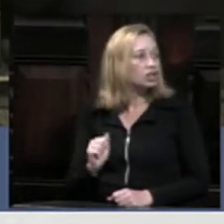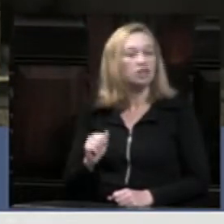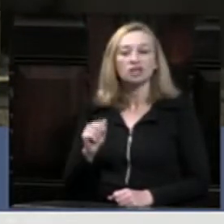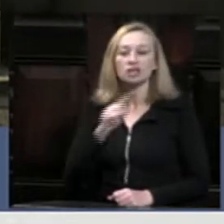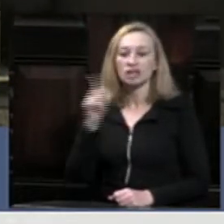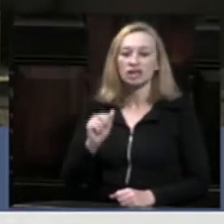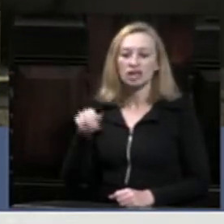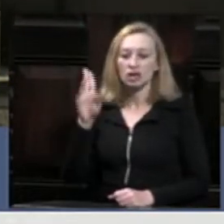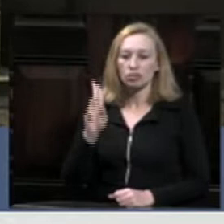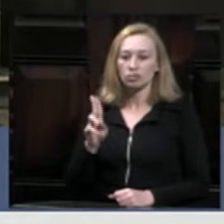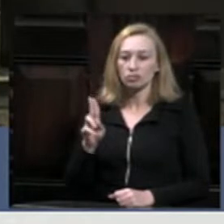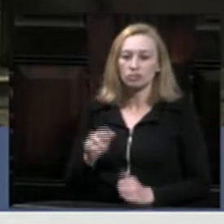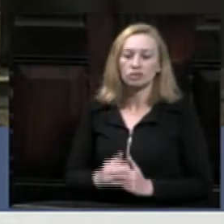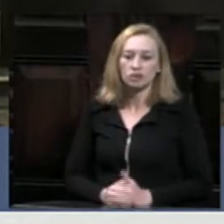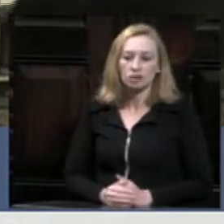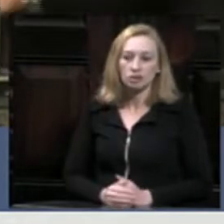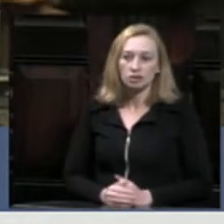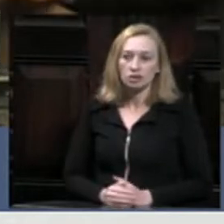Teixeira.